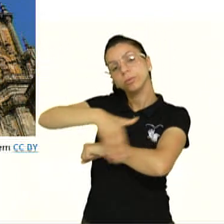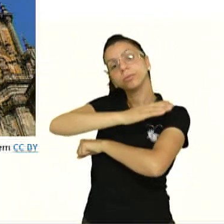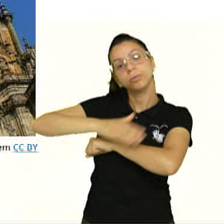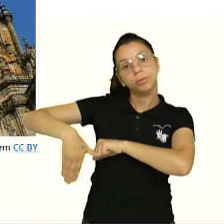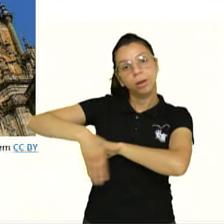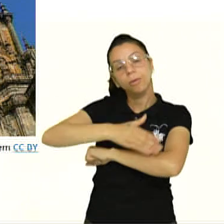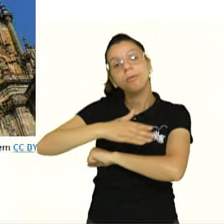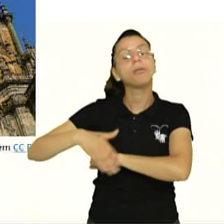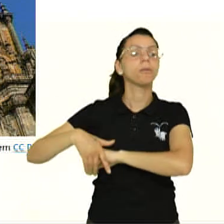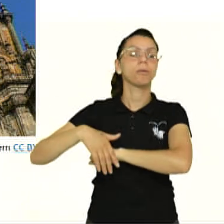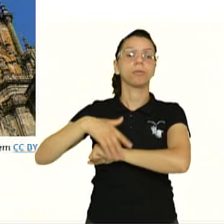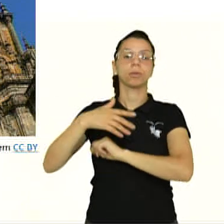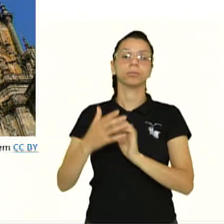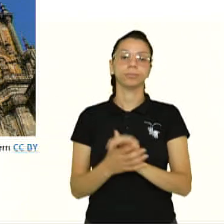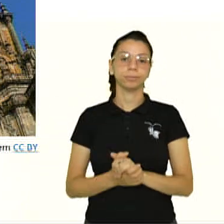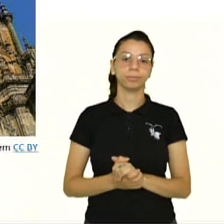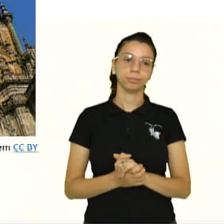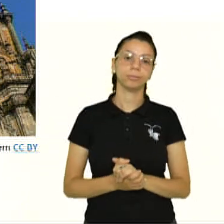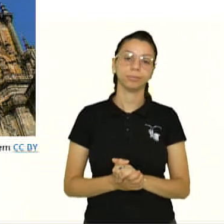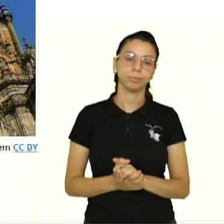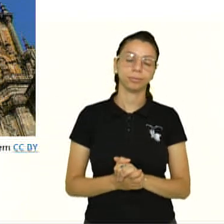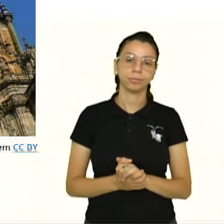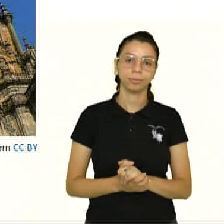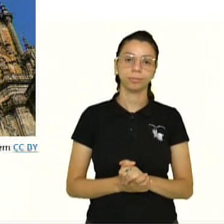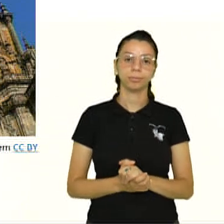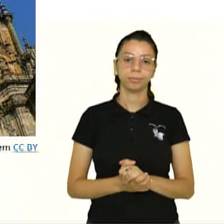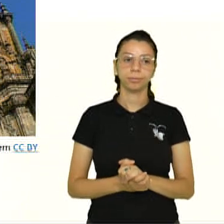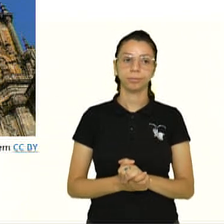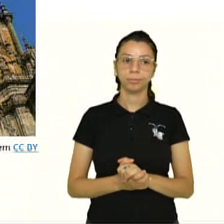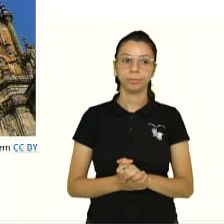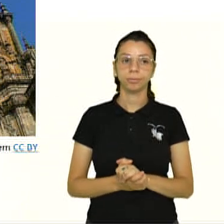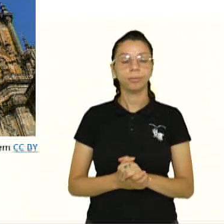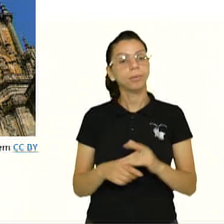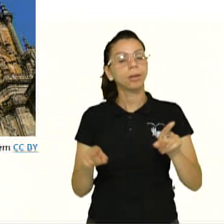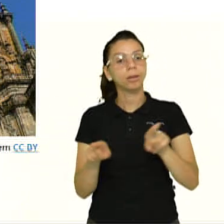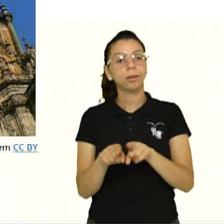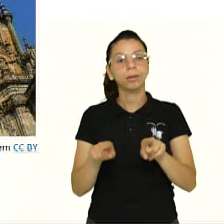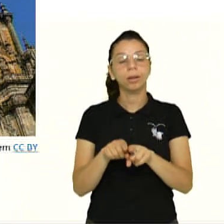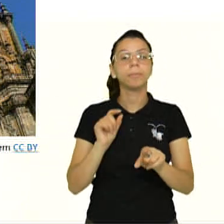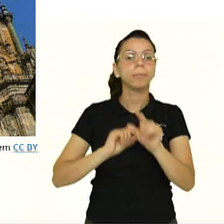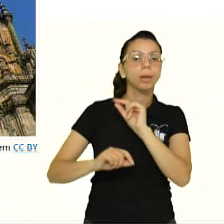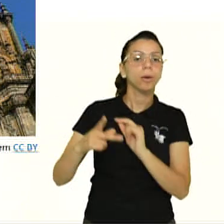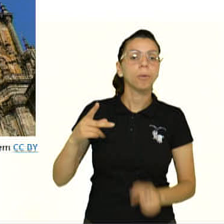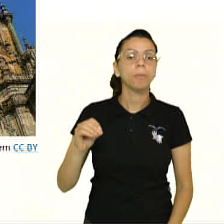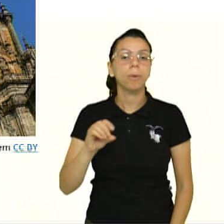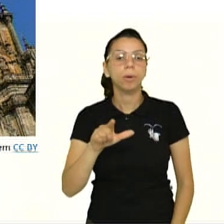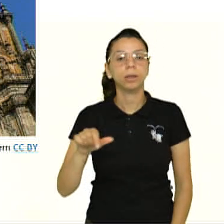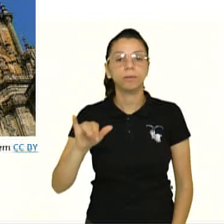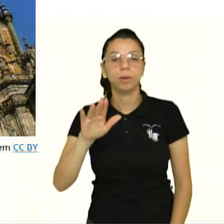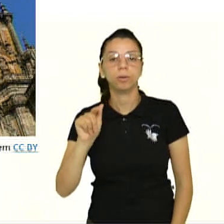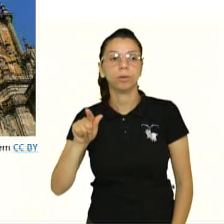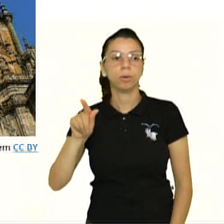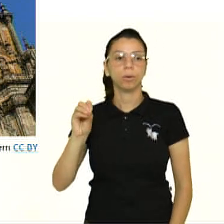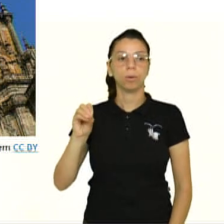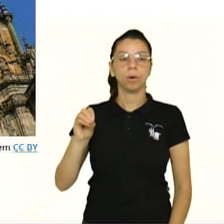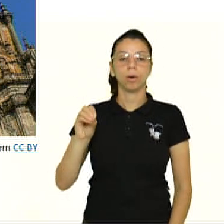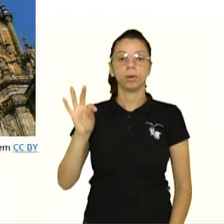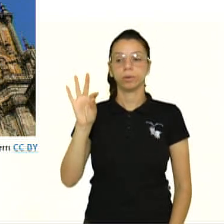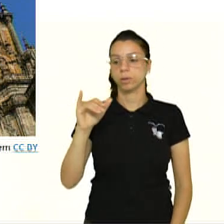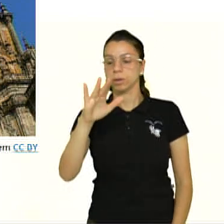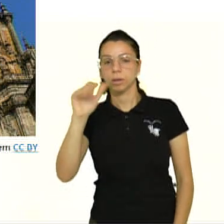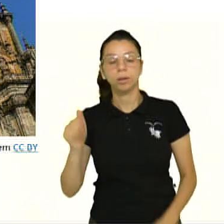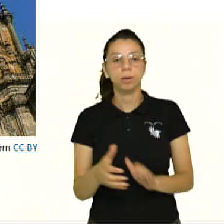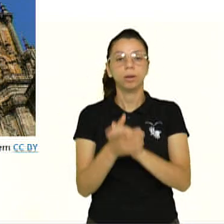pelos trovadores também. E nós temos também o fenômeno da polifonia gótica, que são as notas distintas que